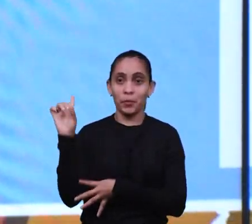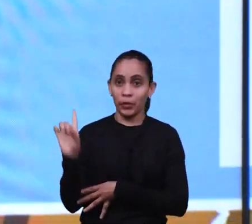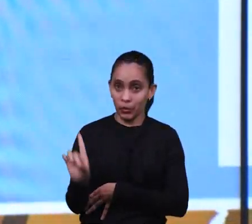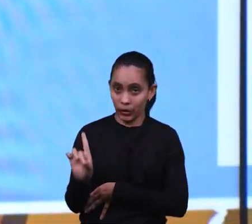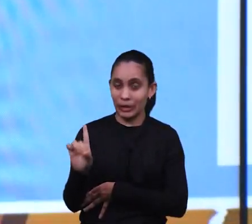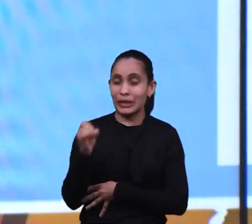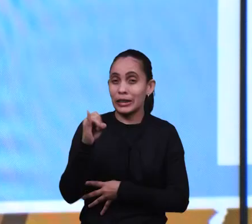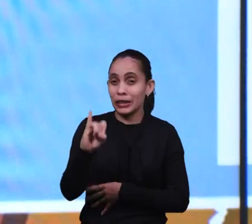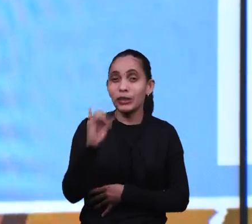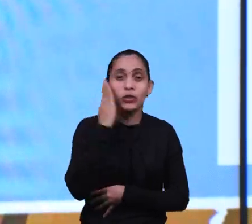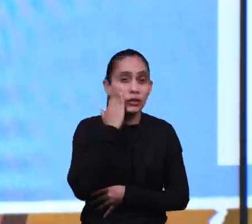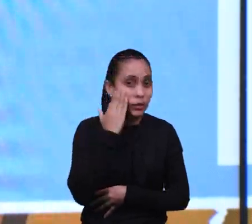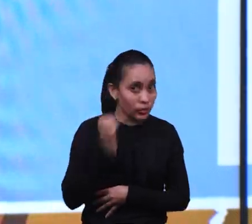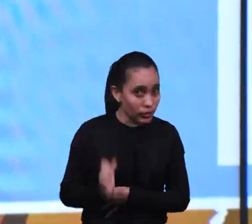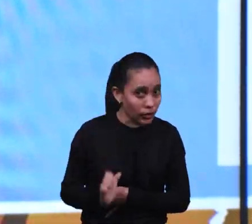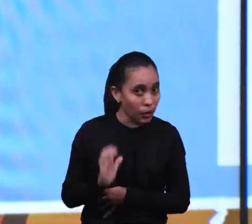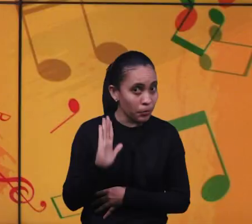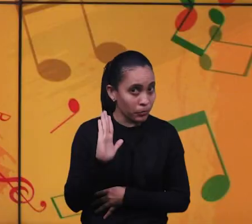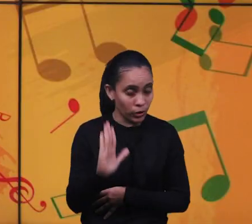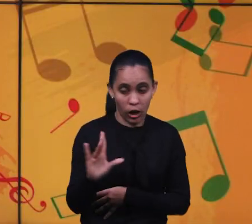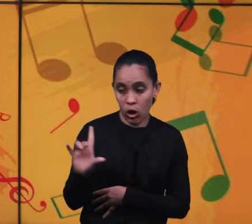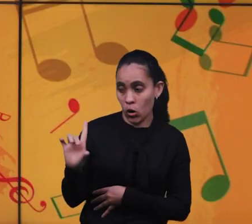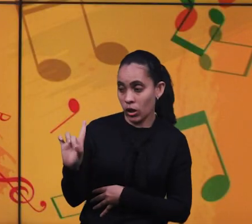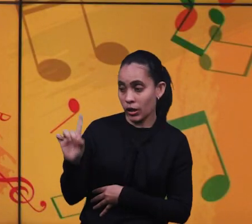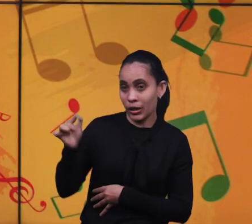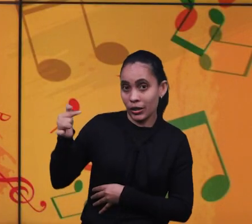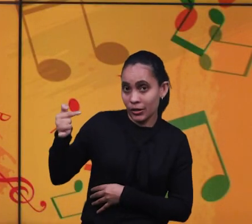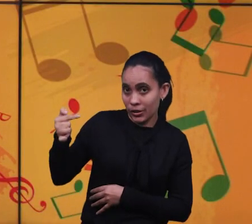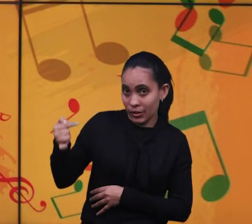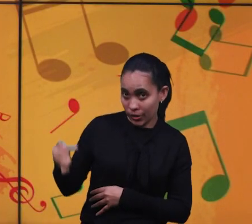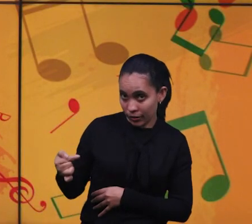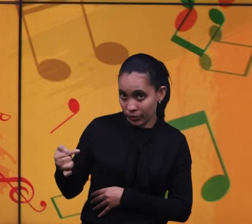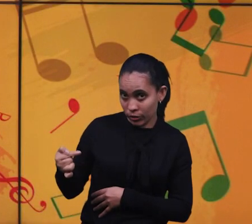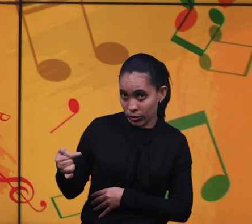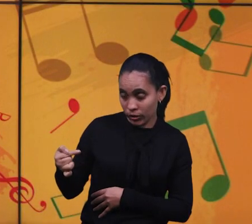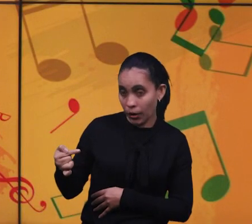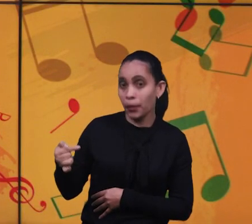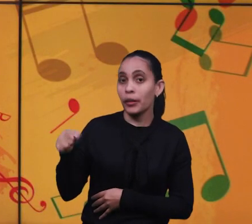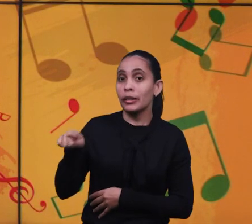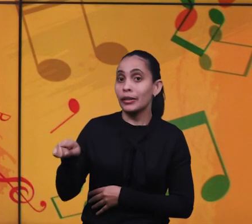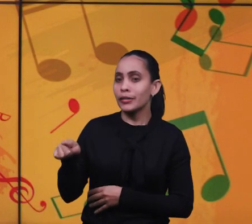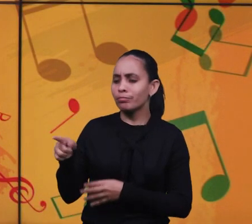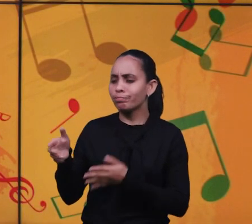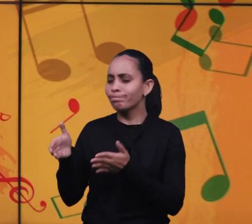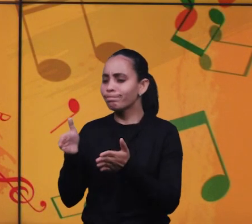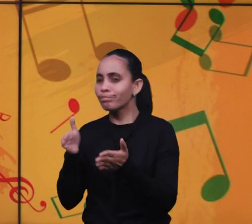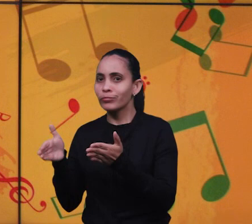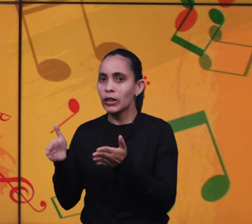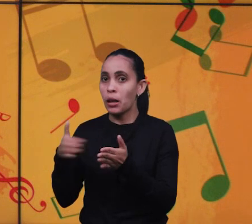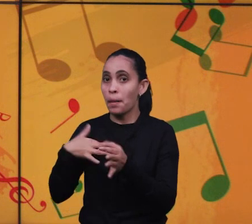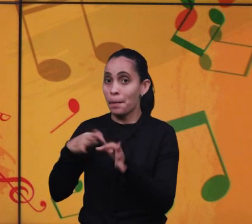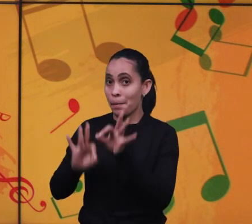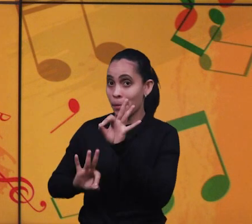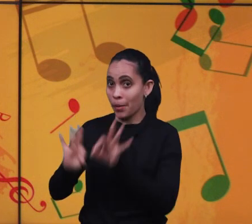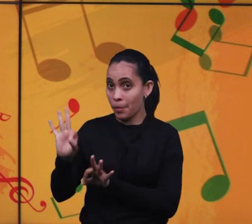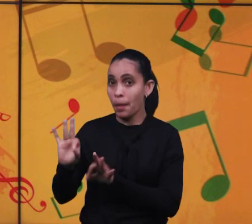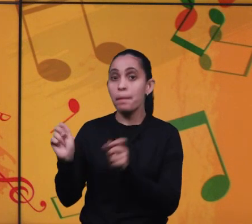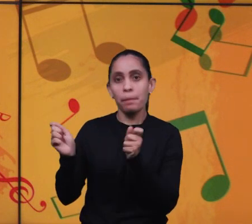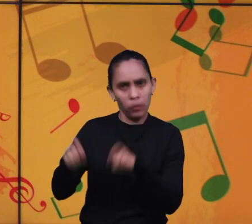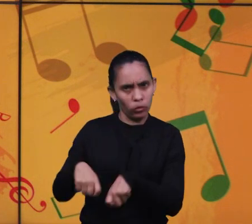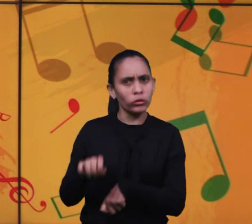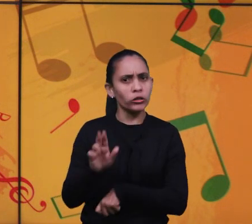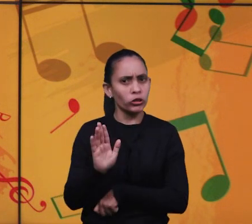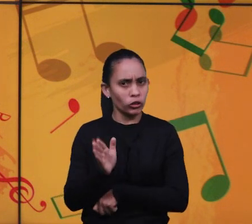D. Se você já sabe fazer o D7, neste tempo de preparação, você já